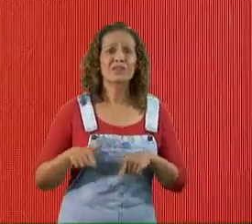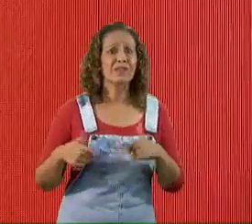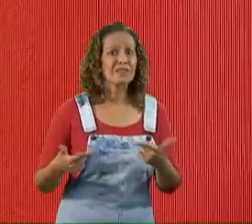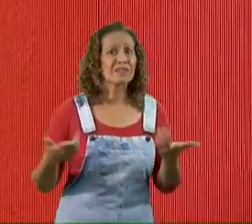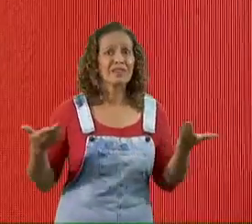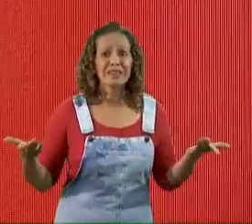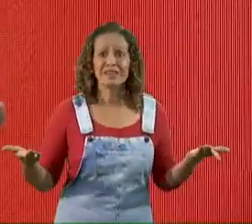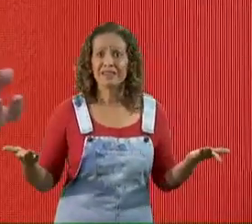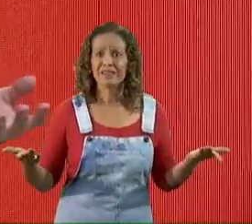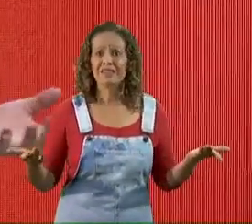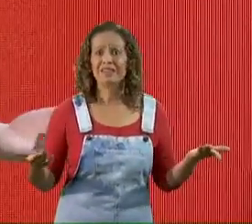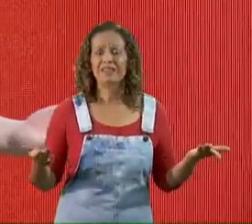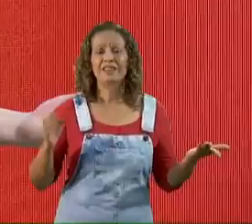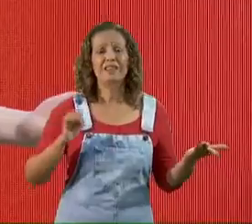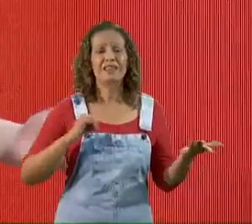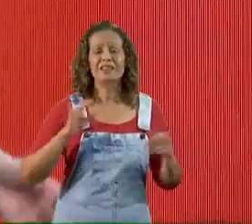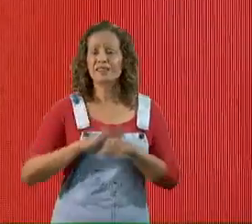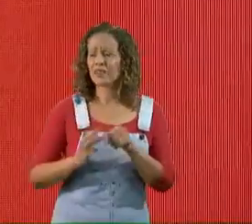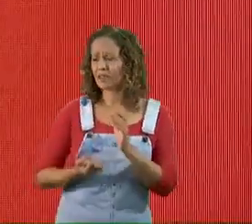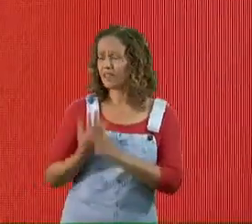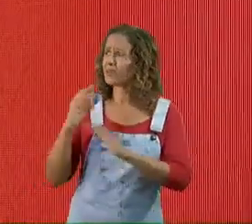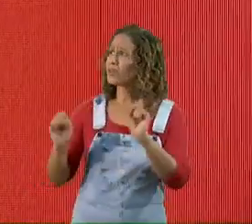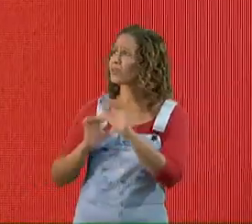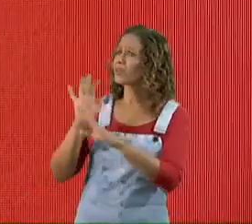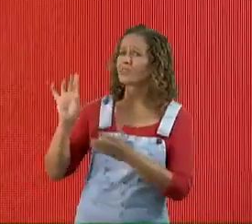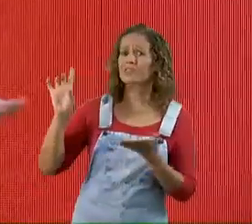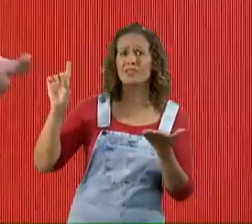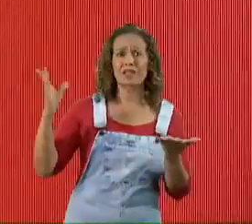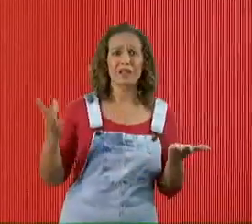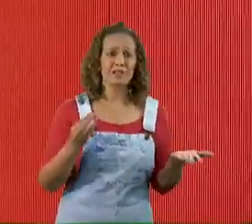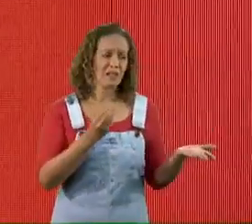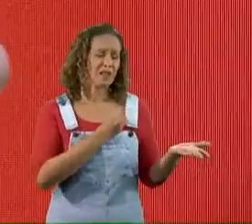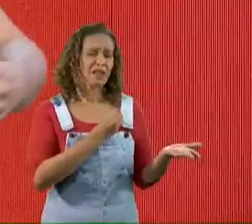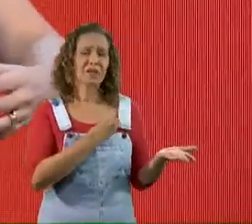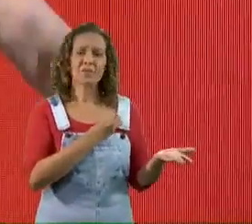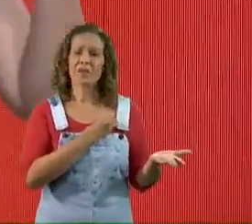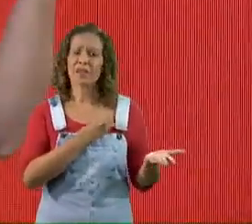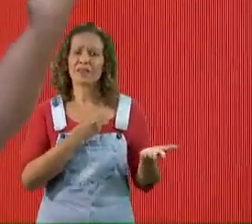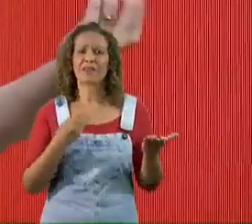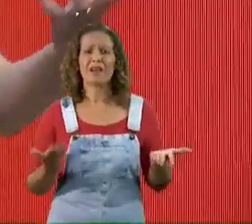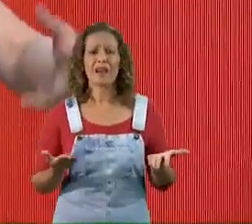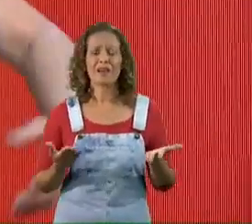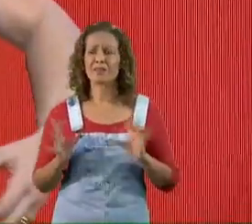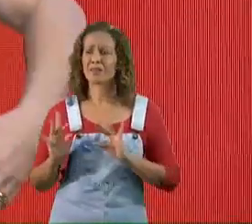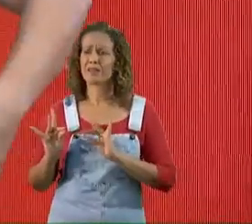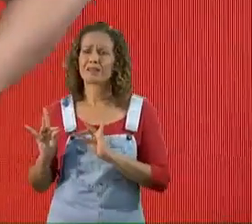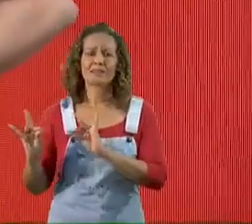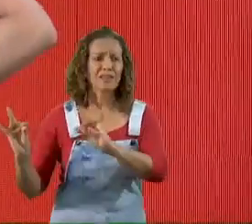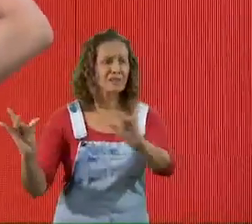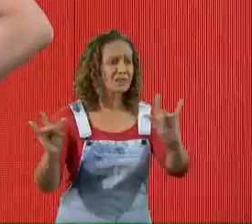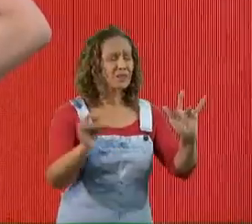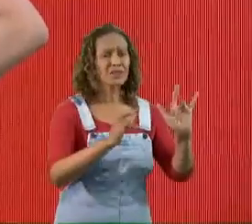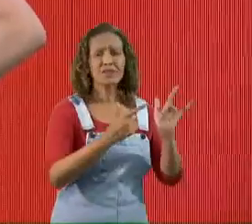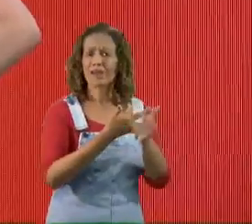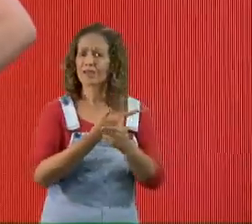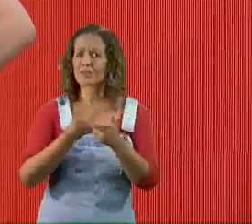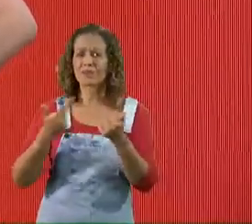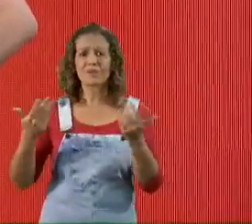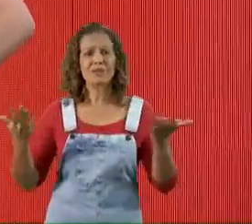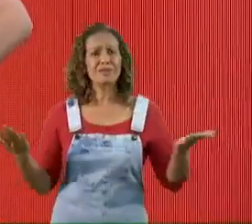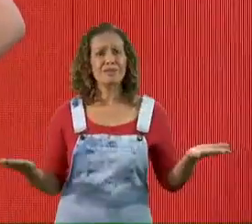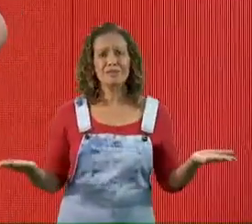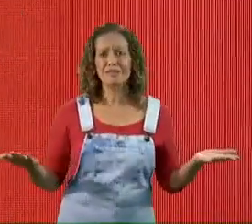crianças? Se a gente foi criado para a glória de Deus e o pecado fez o homem destruir o que glorifica a Deus.